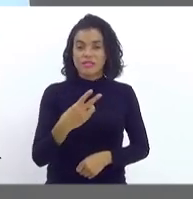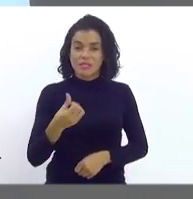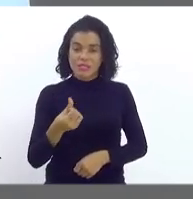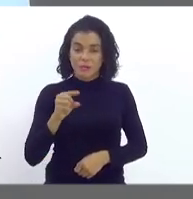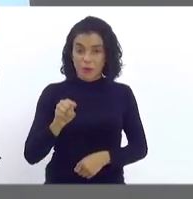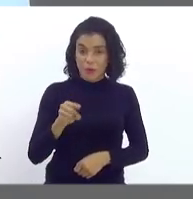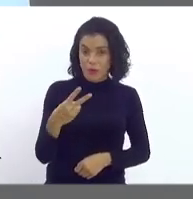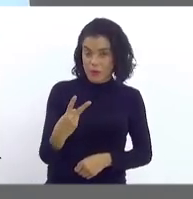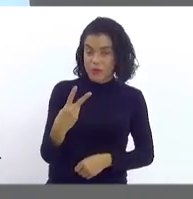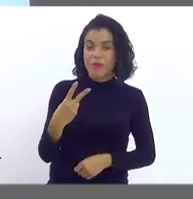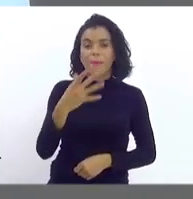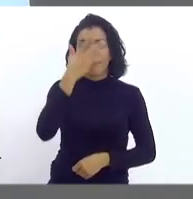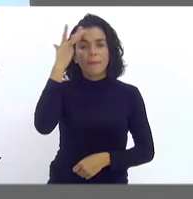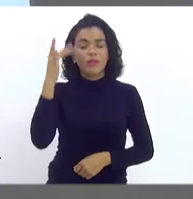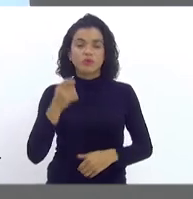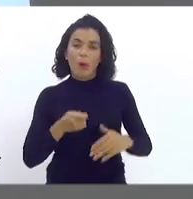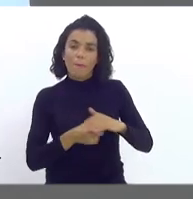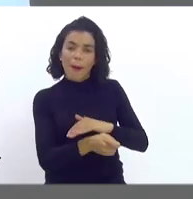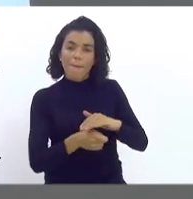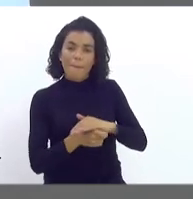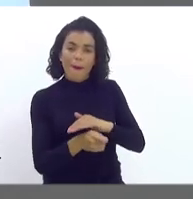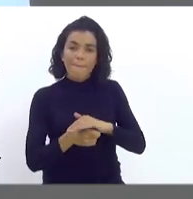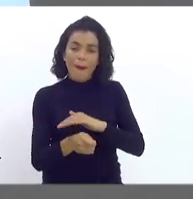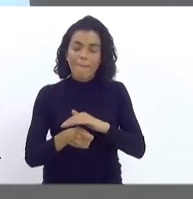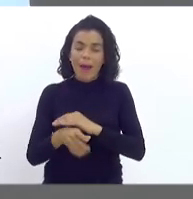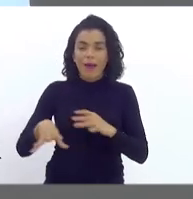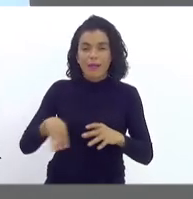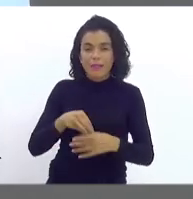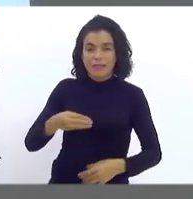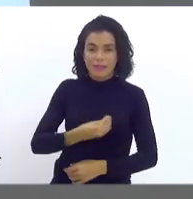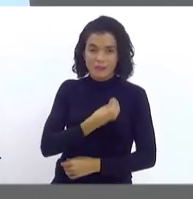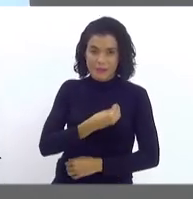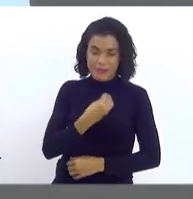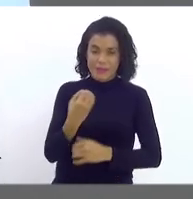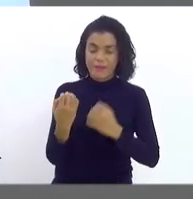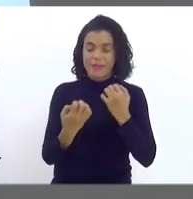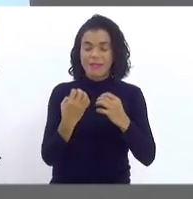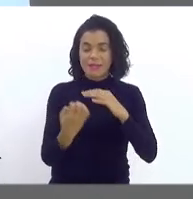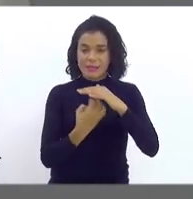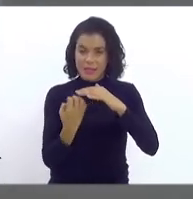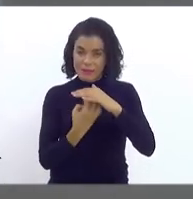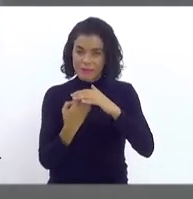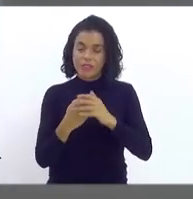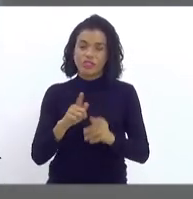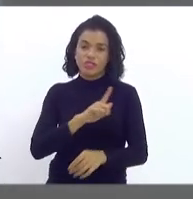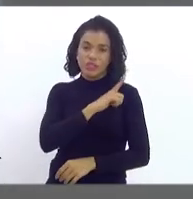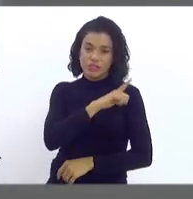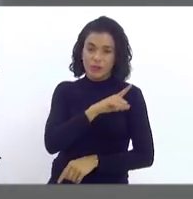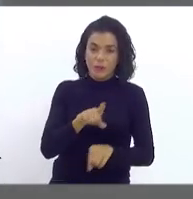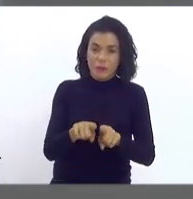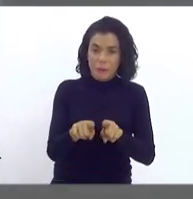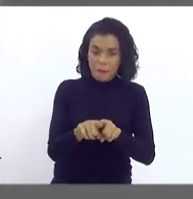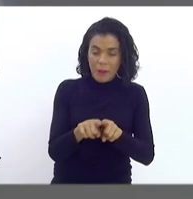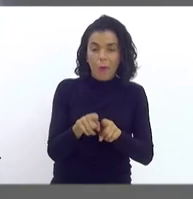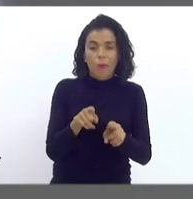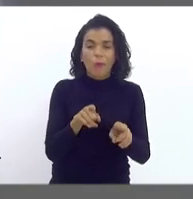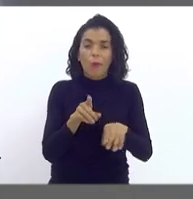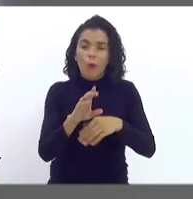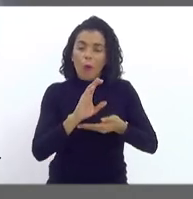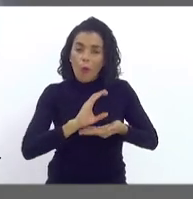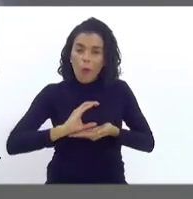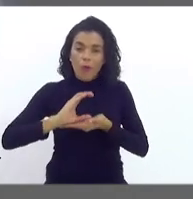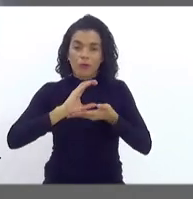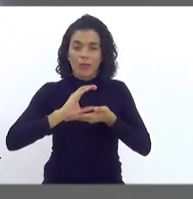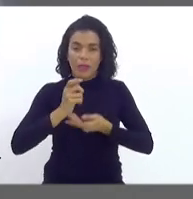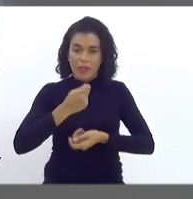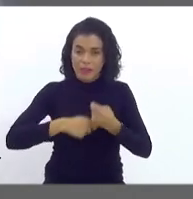26,2%. São acionistas locais que participam da empresa e da gestão da empresa, participando dos conselhos de administração e das